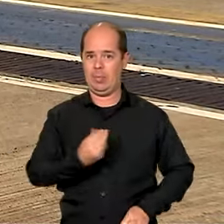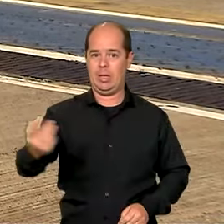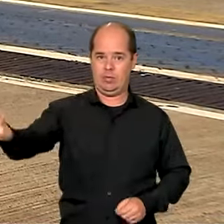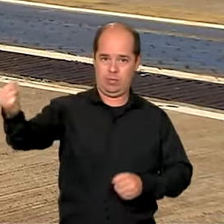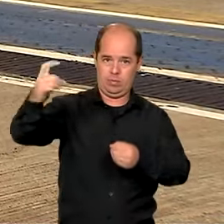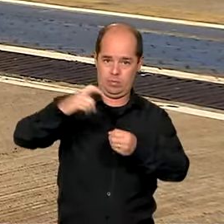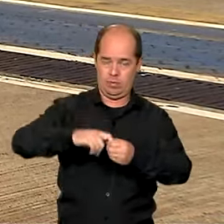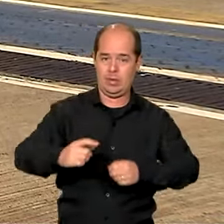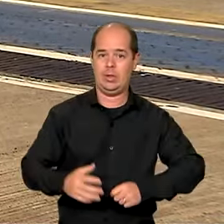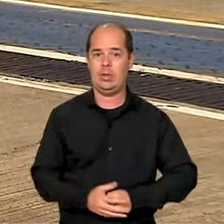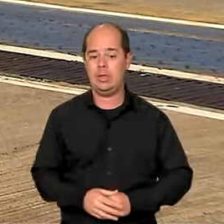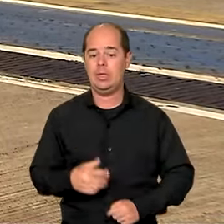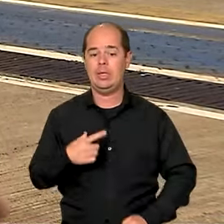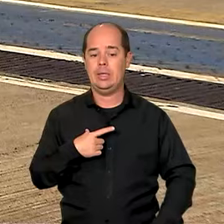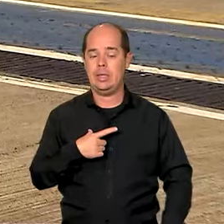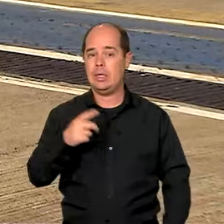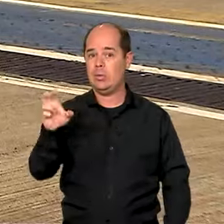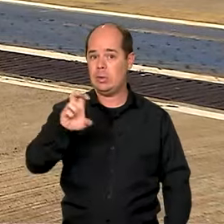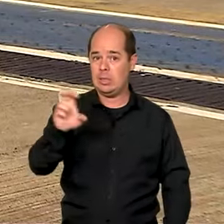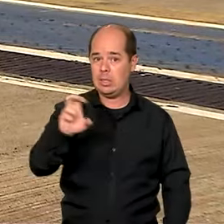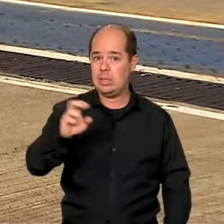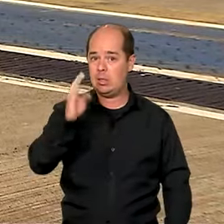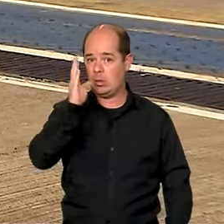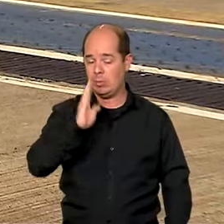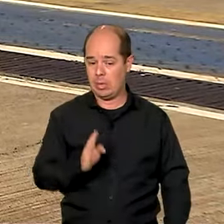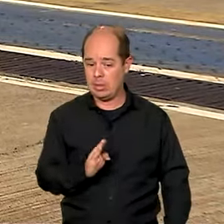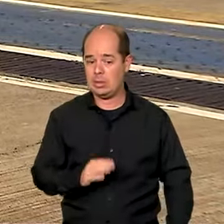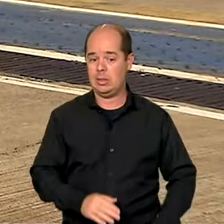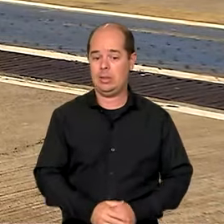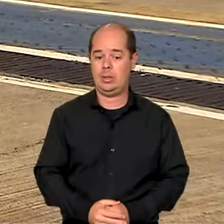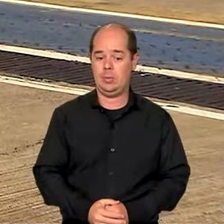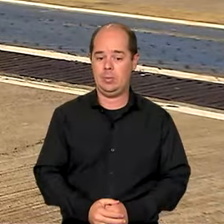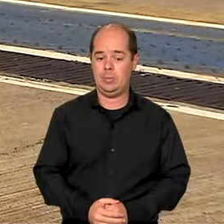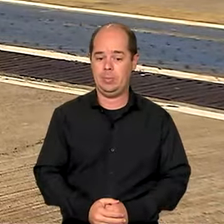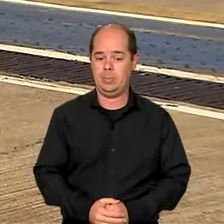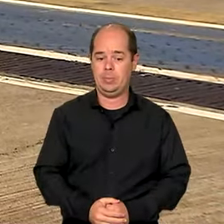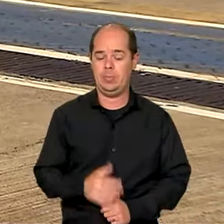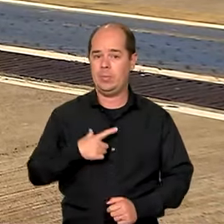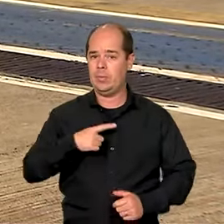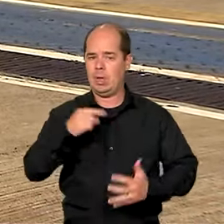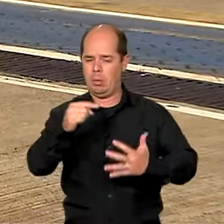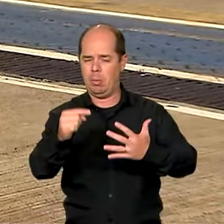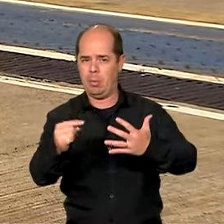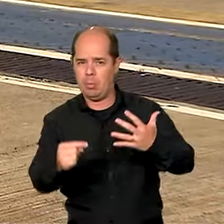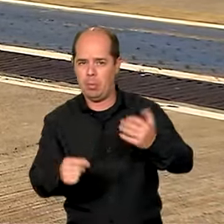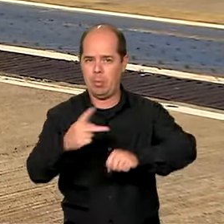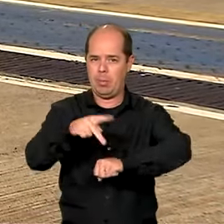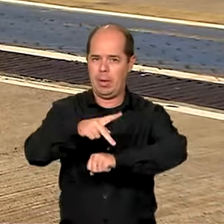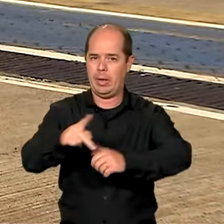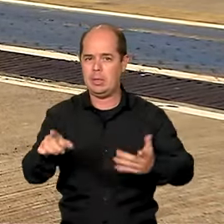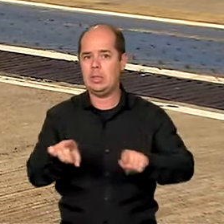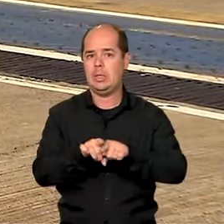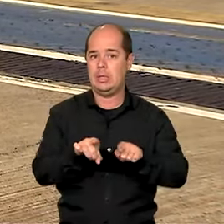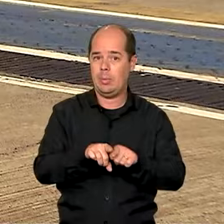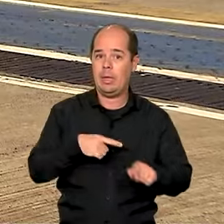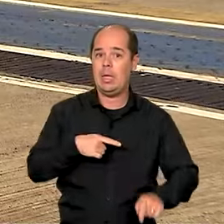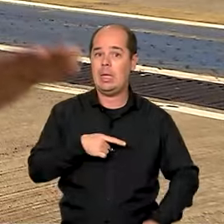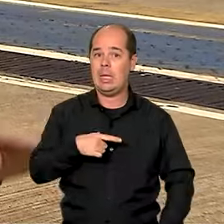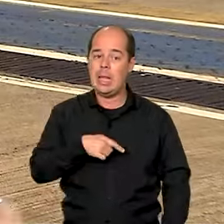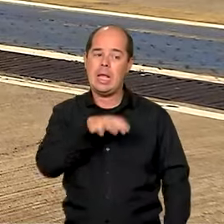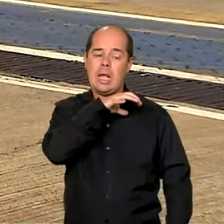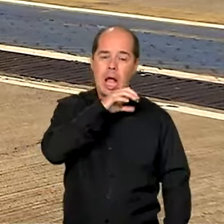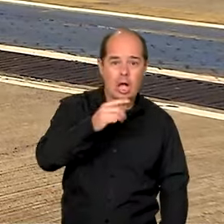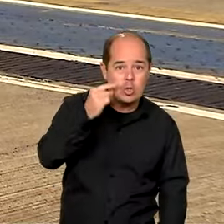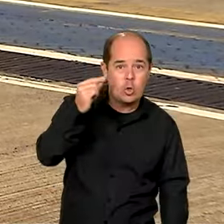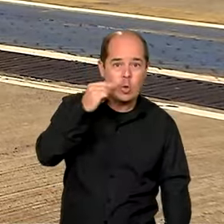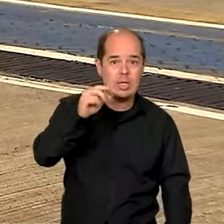brasileiros, 3 bolivianos, 1 palestino e 1 jordaniano, além de 53 animais de estimação. Todos os